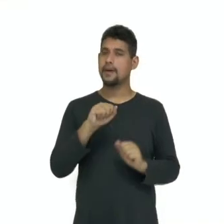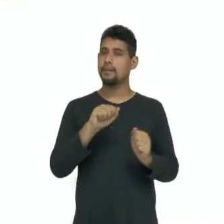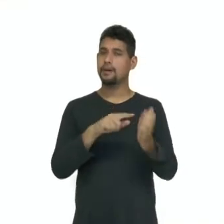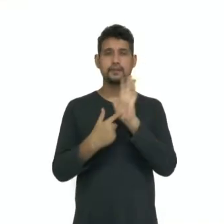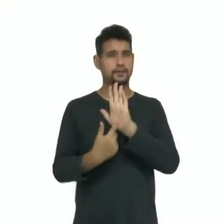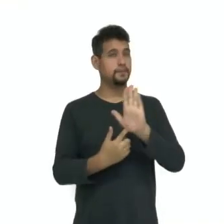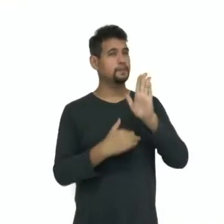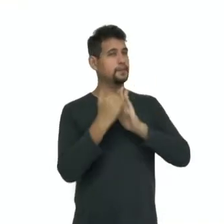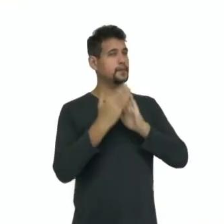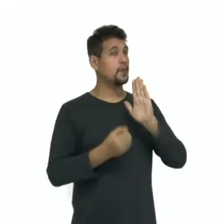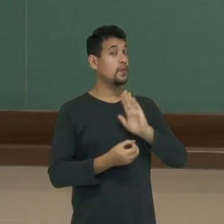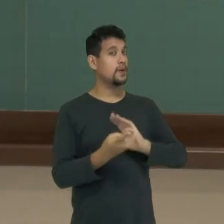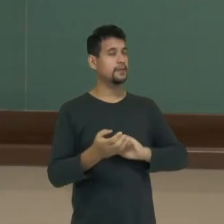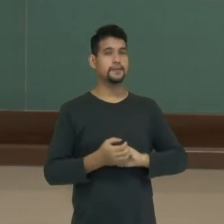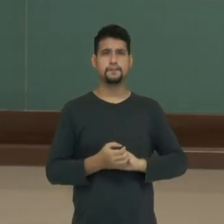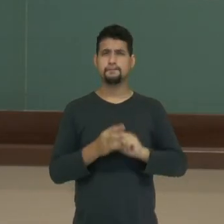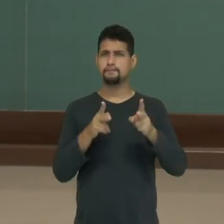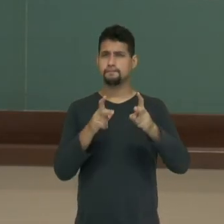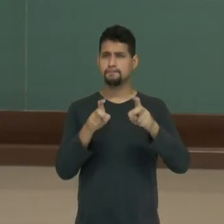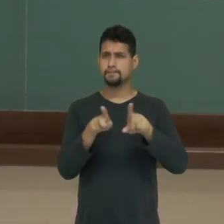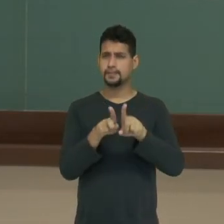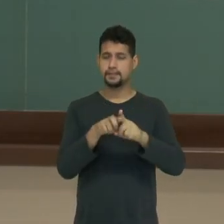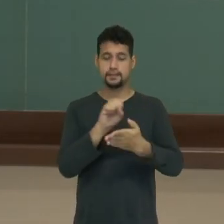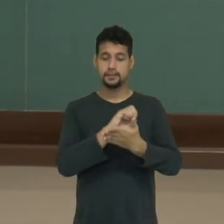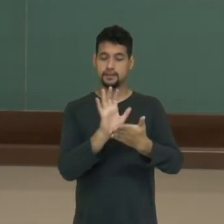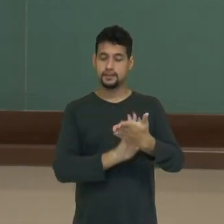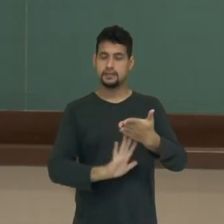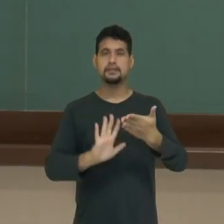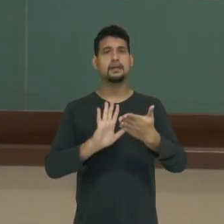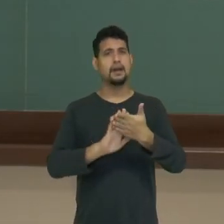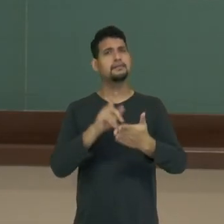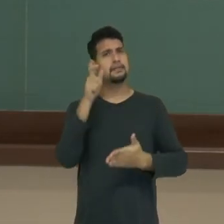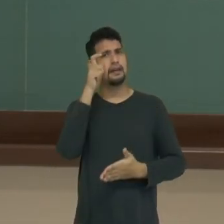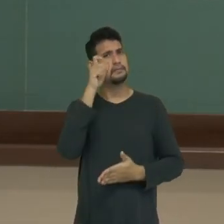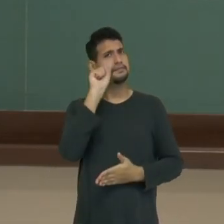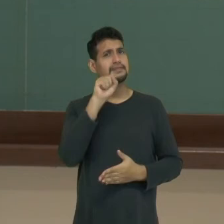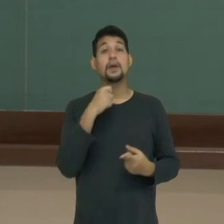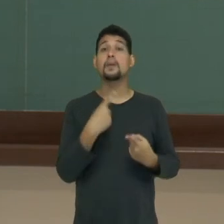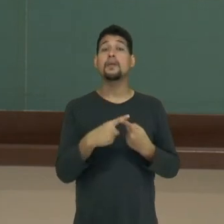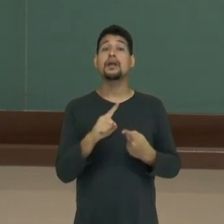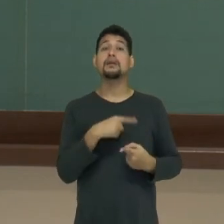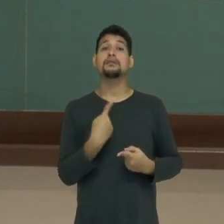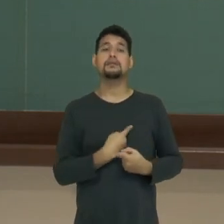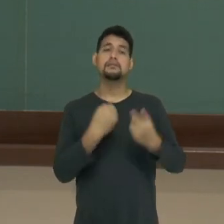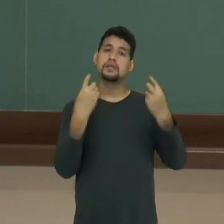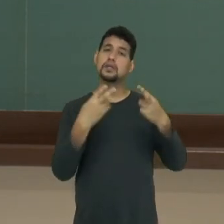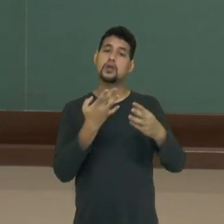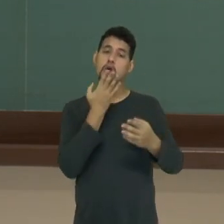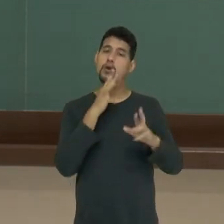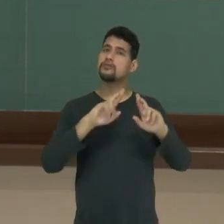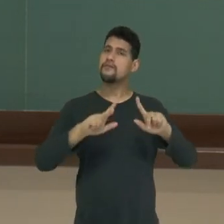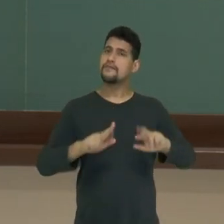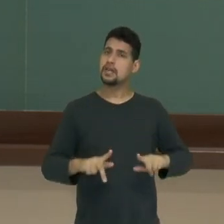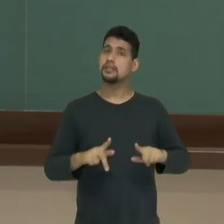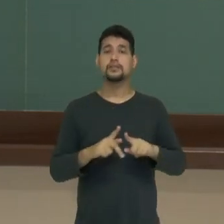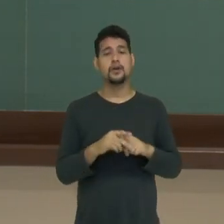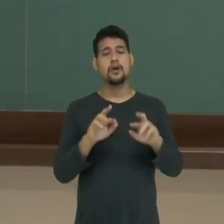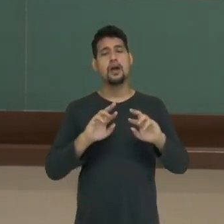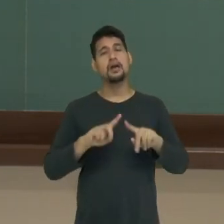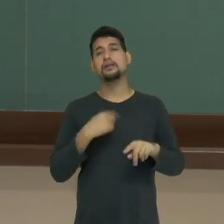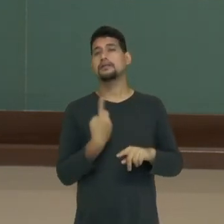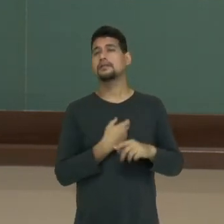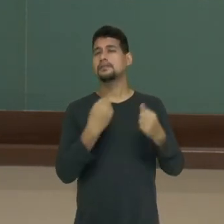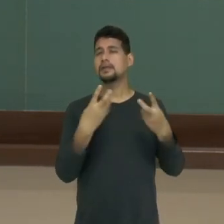ser pintado. Observe nesse exercício, super interessante. Estamos falando de coisas diferentes, estamos falando aí